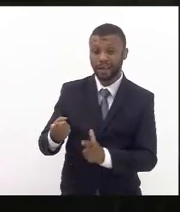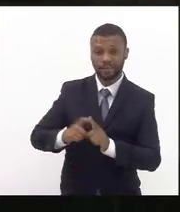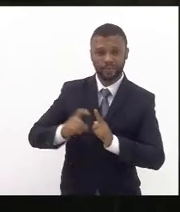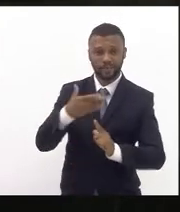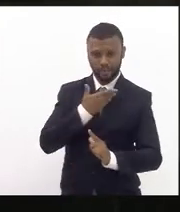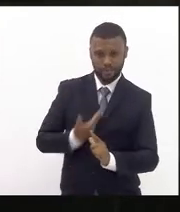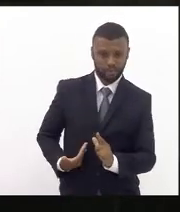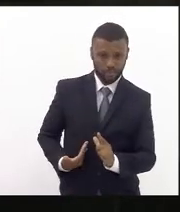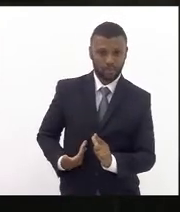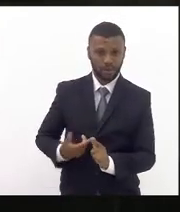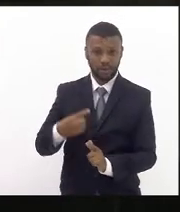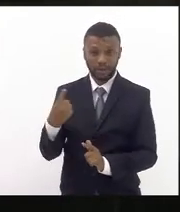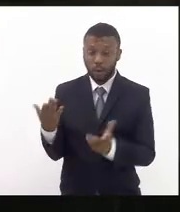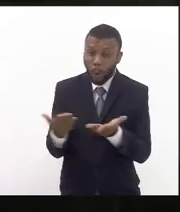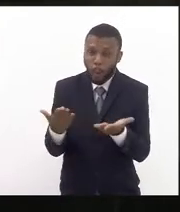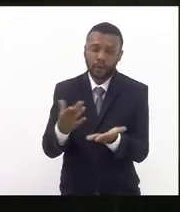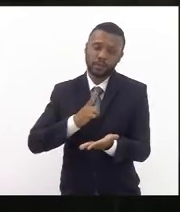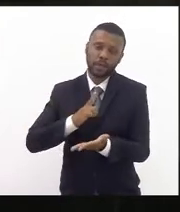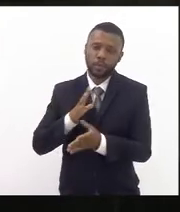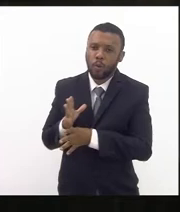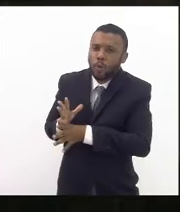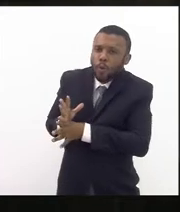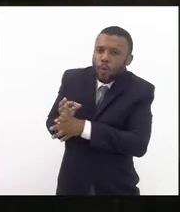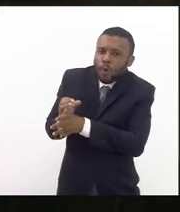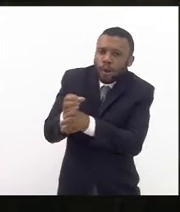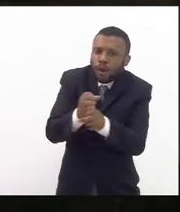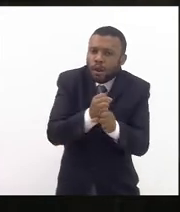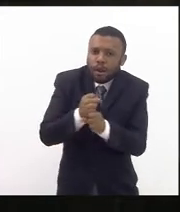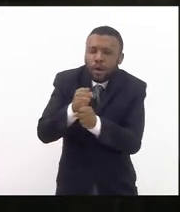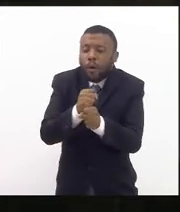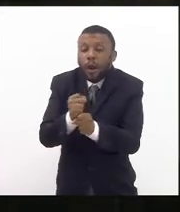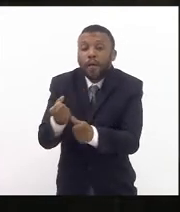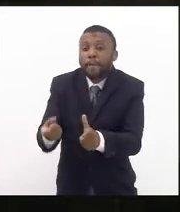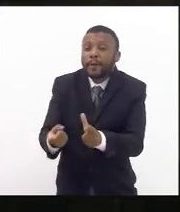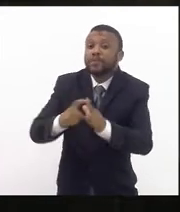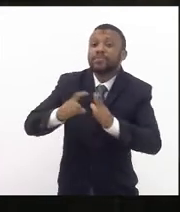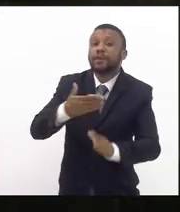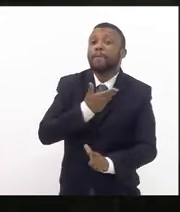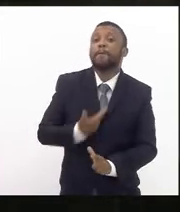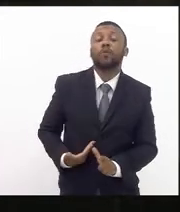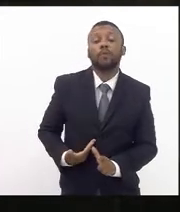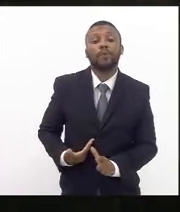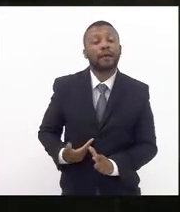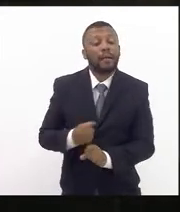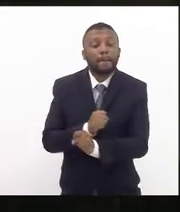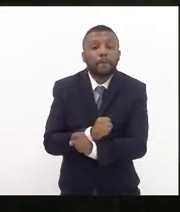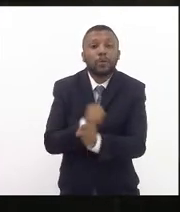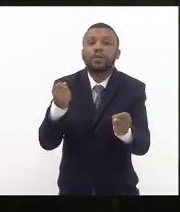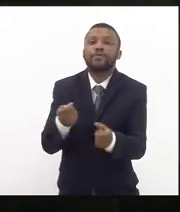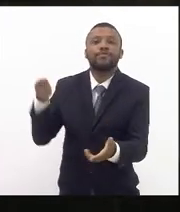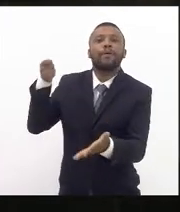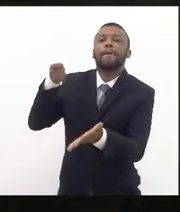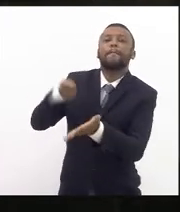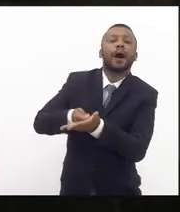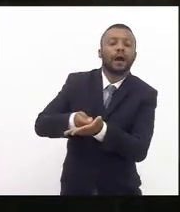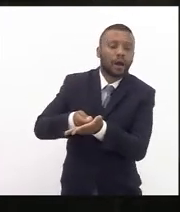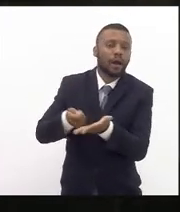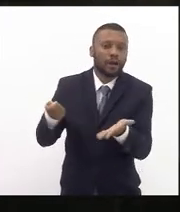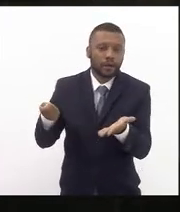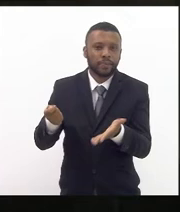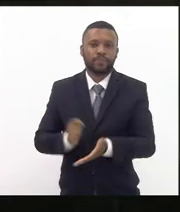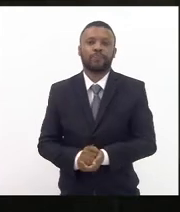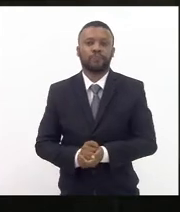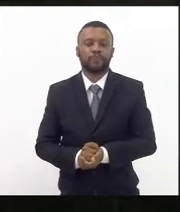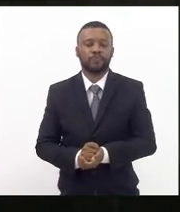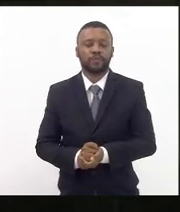pública que temos hoje, ela é uma dívida pública impagável. E é importante